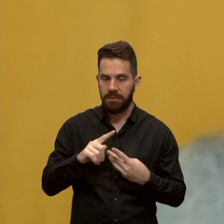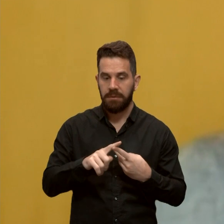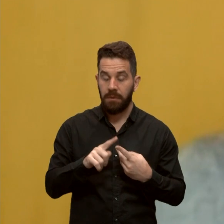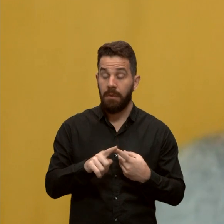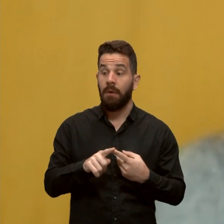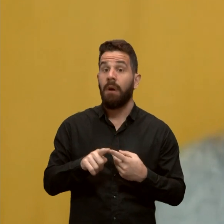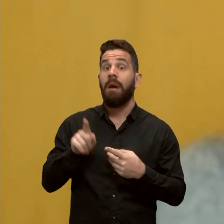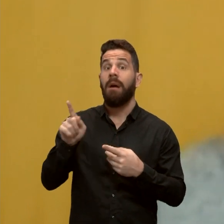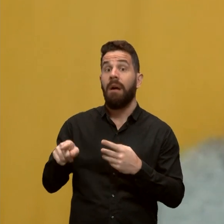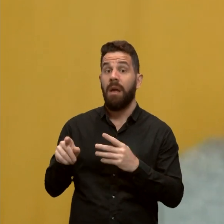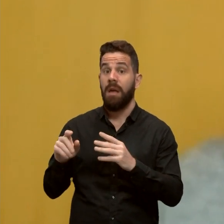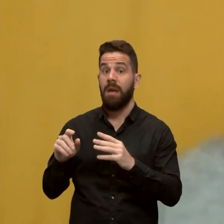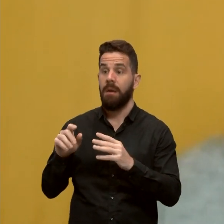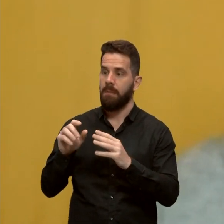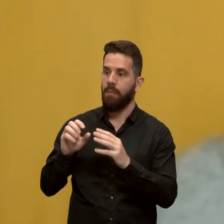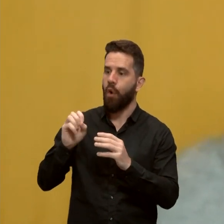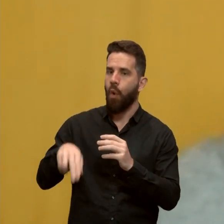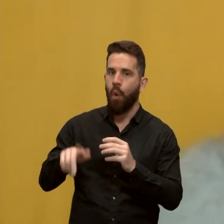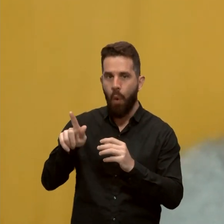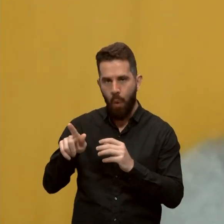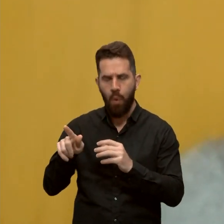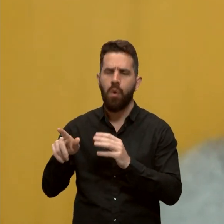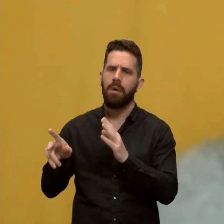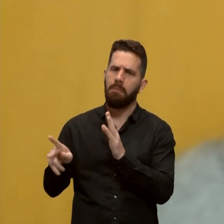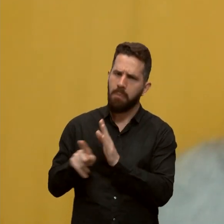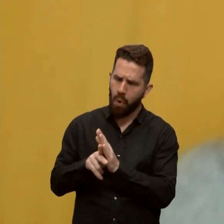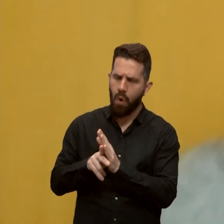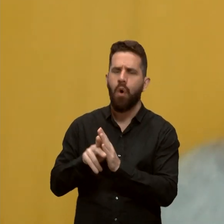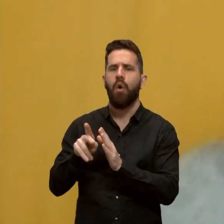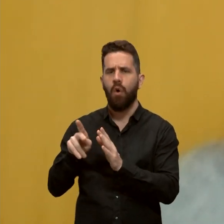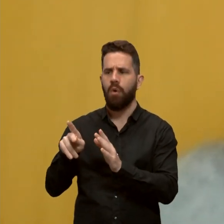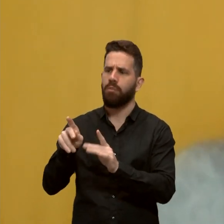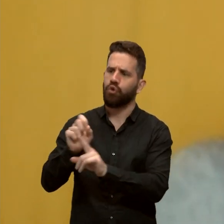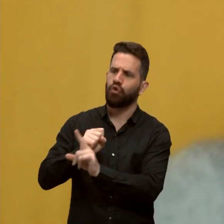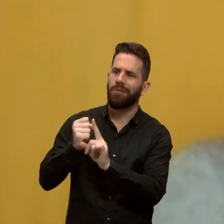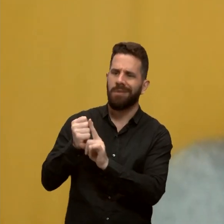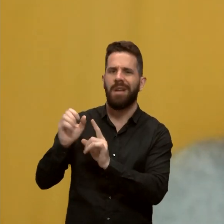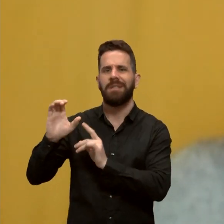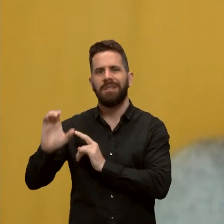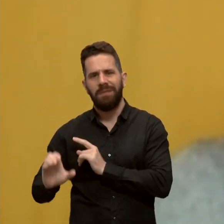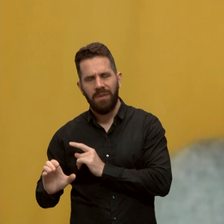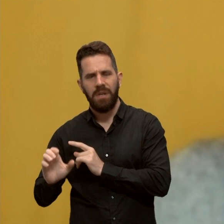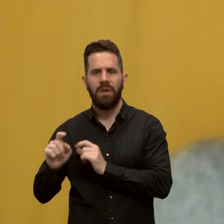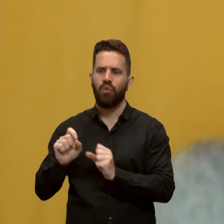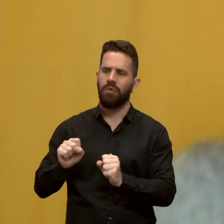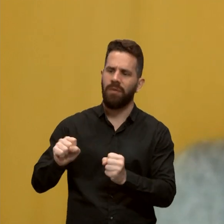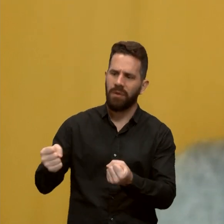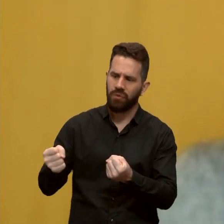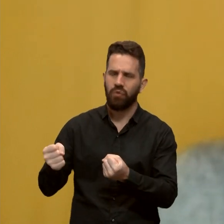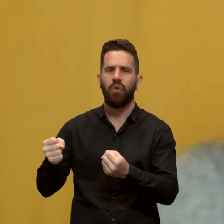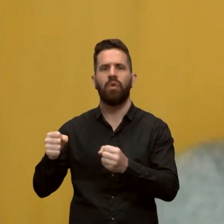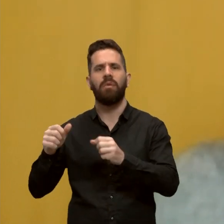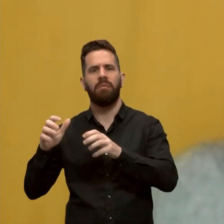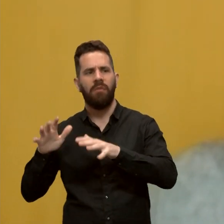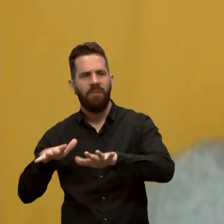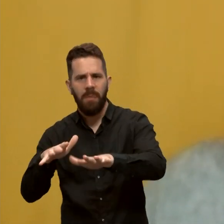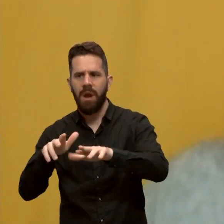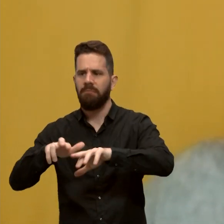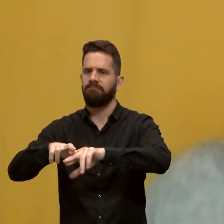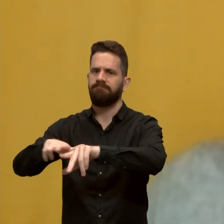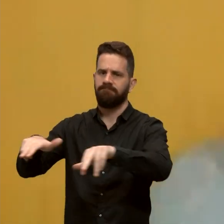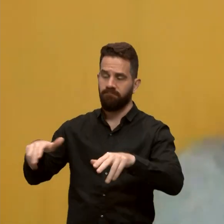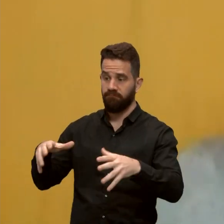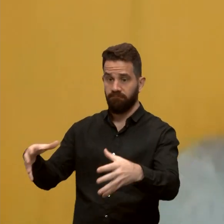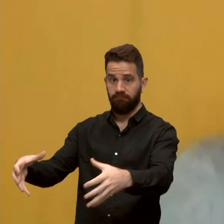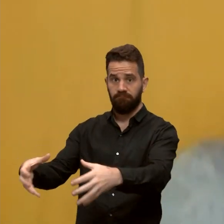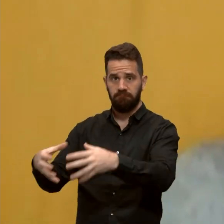organizações da sociedade civil, defensoras de direitos humanos dentro do território. Então, chamar essas diversas organizações para